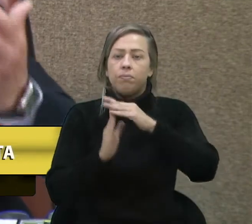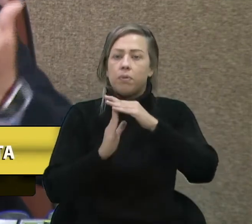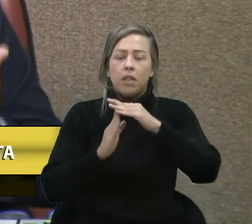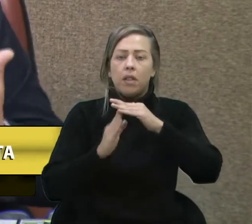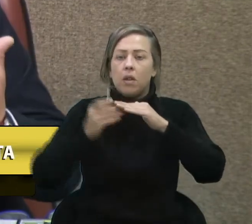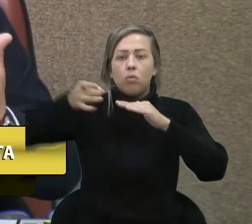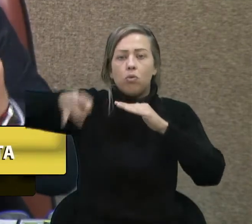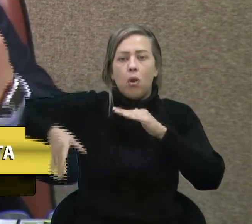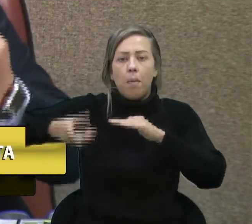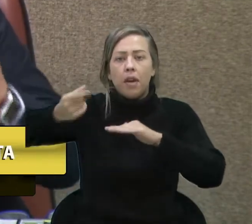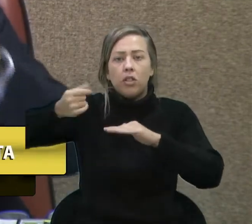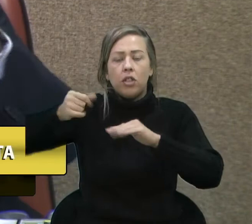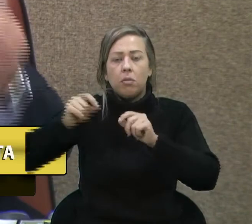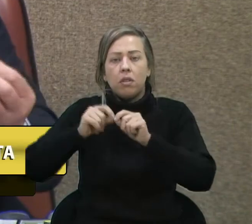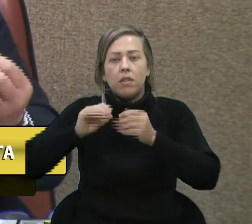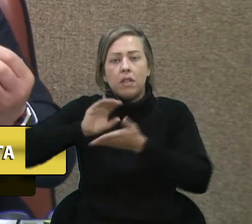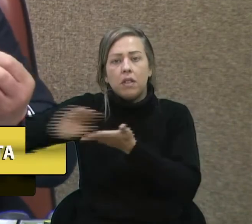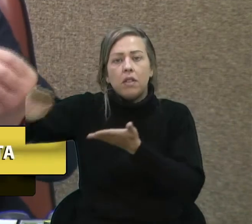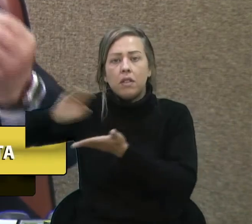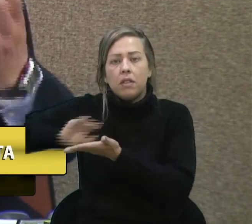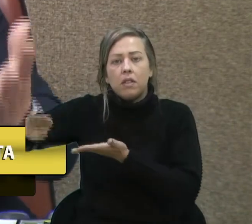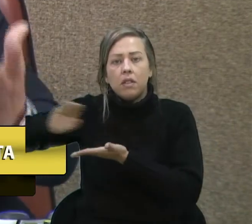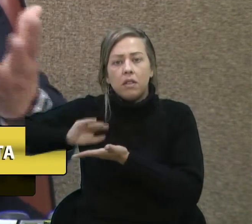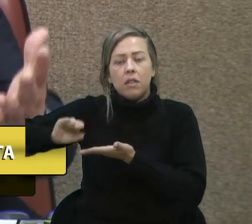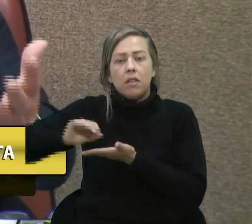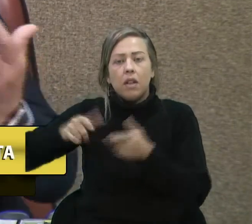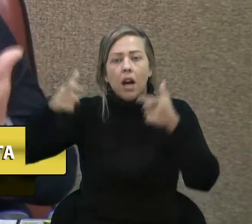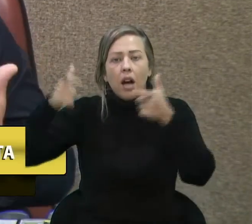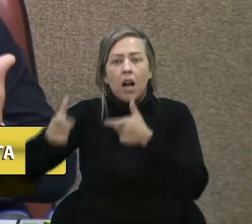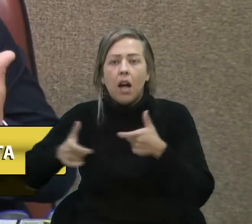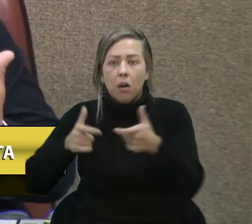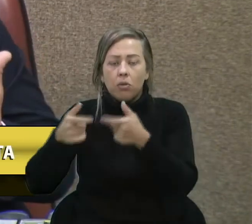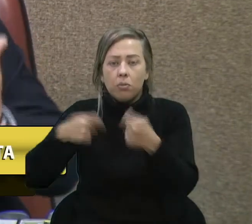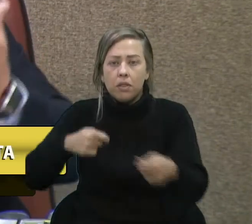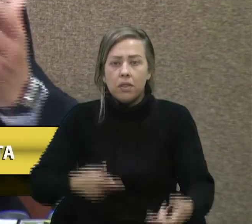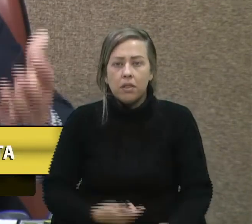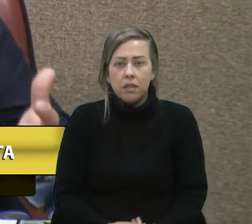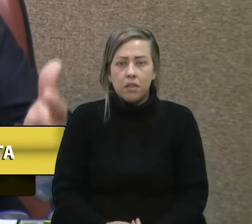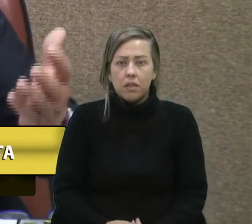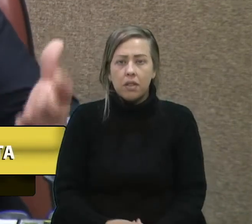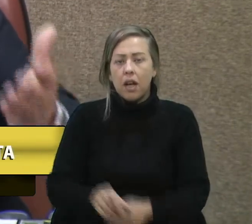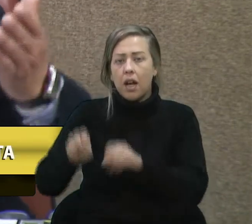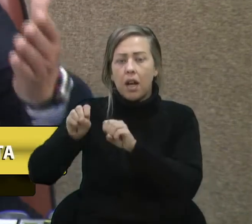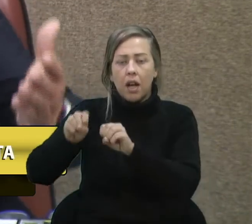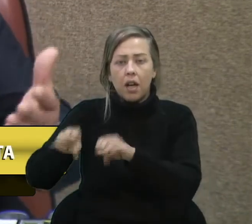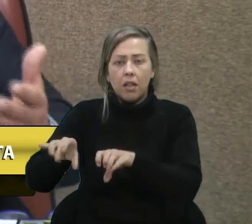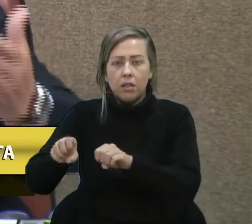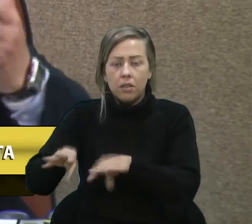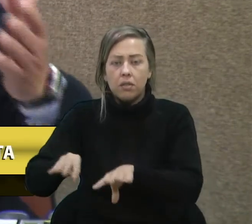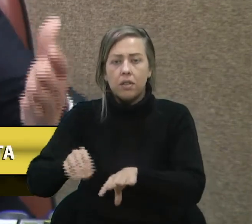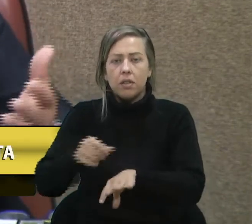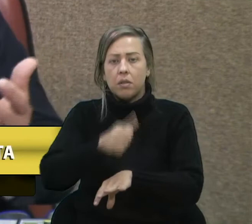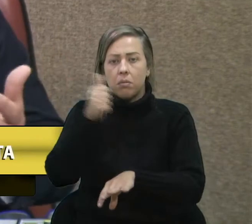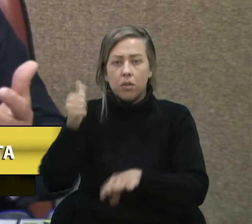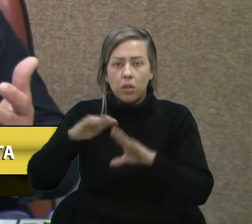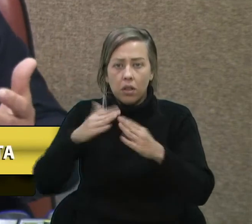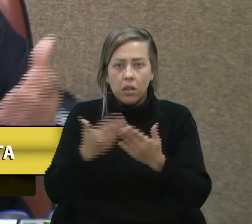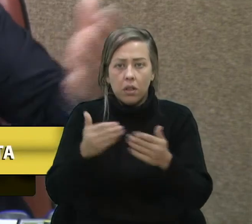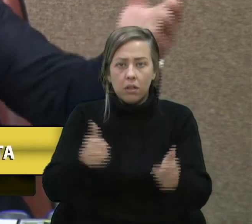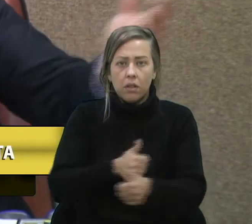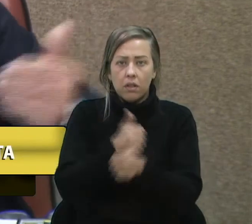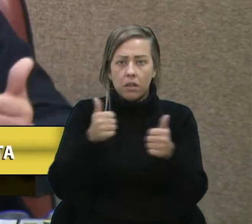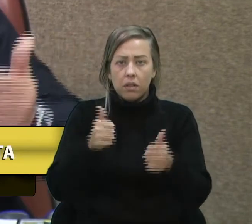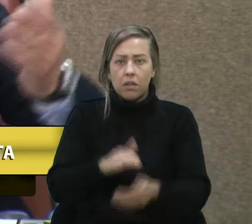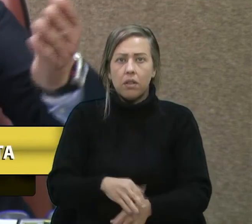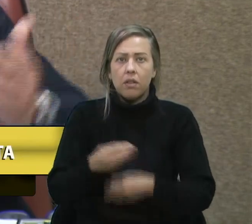sobra dinheiro para ser investido aonde precisa investir, que é a educação melhor para nossas crianças, colégios melhores, que